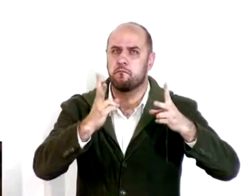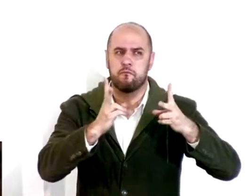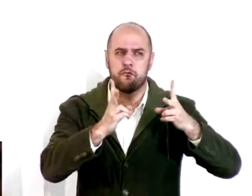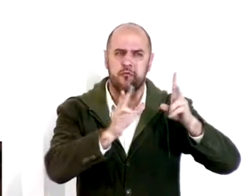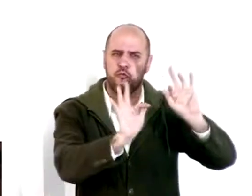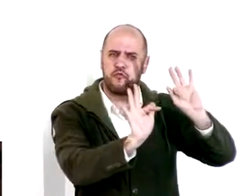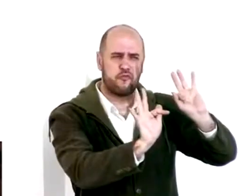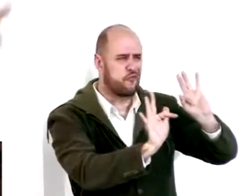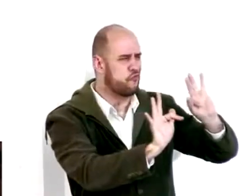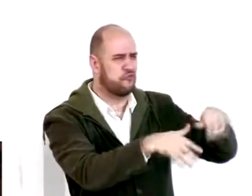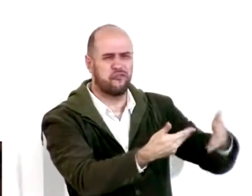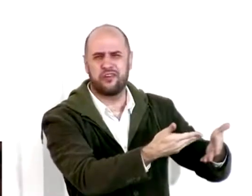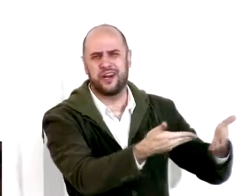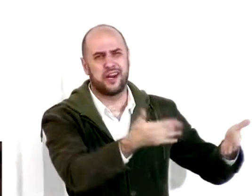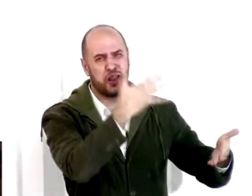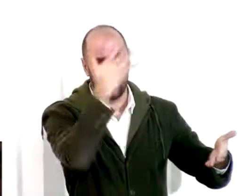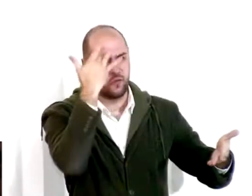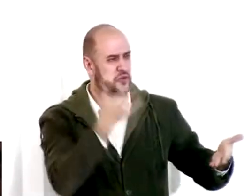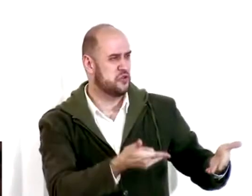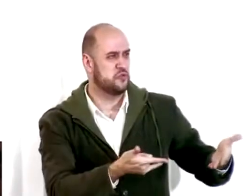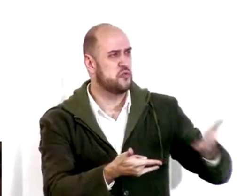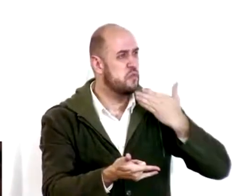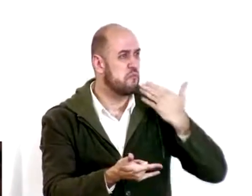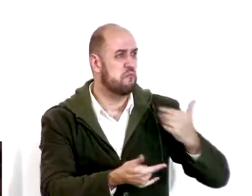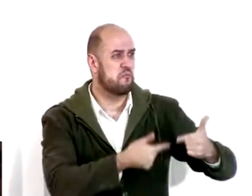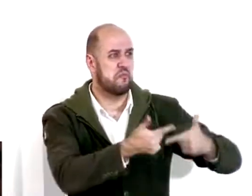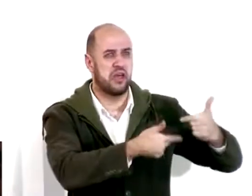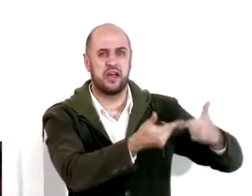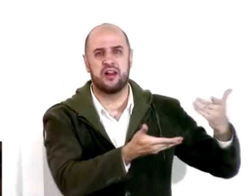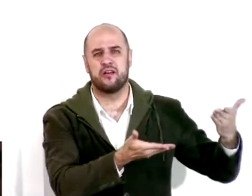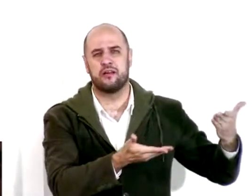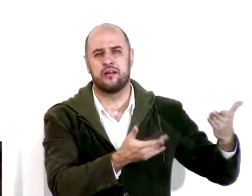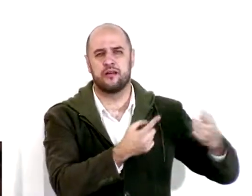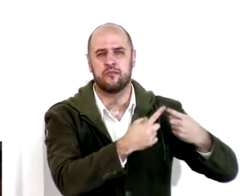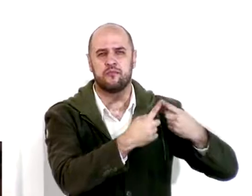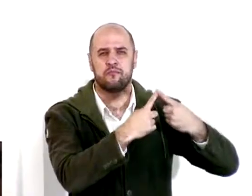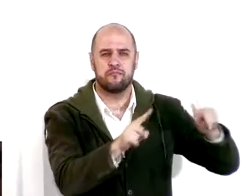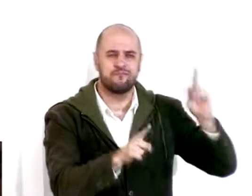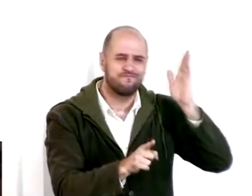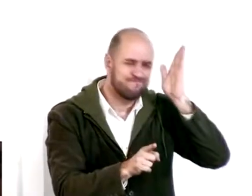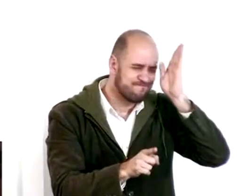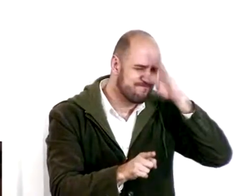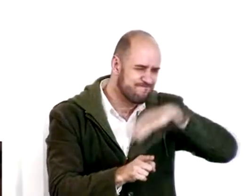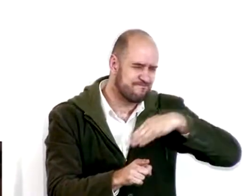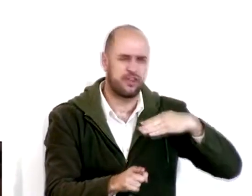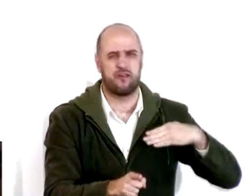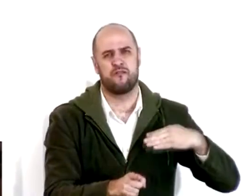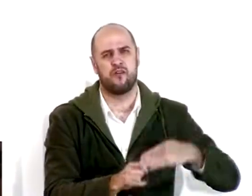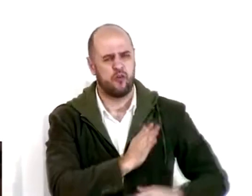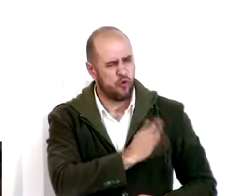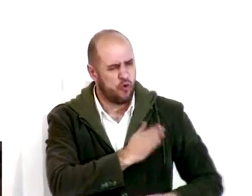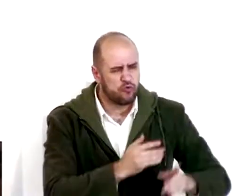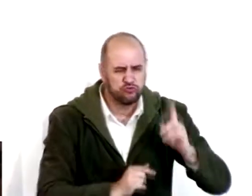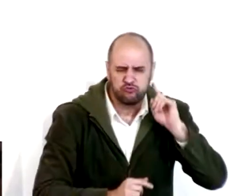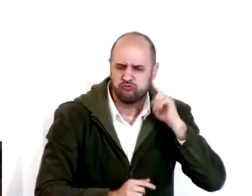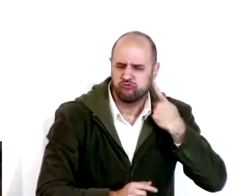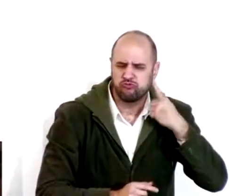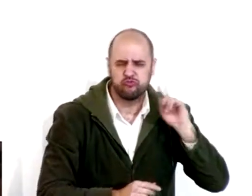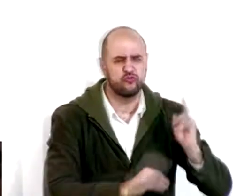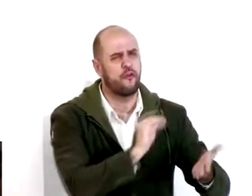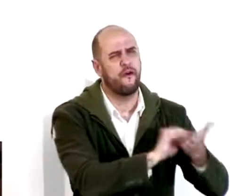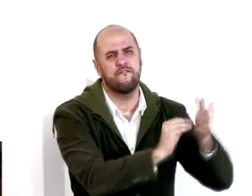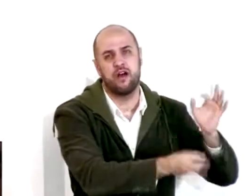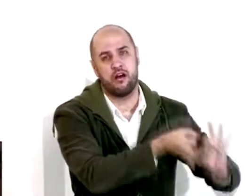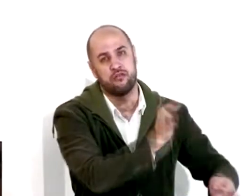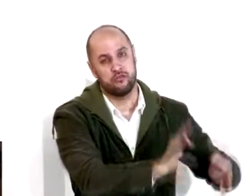daqueles que estão prosperando de uma forma ímpia, iníqua, injusta sobre a